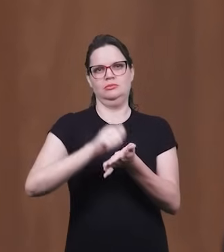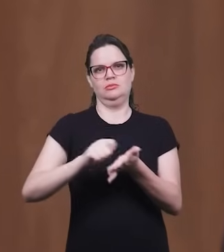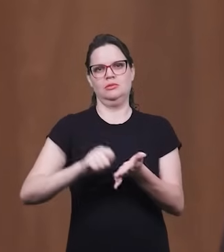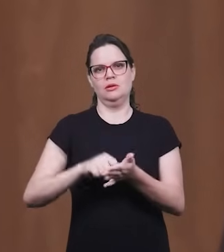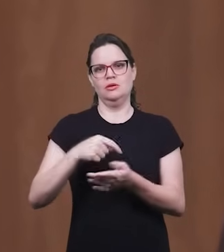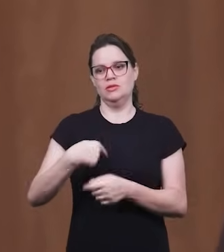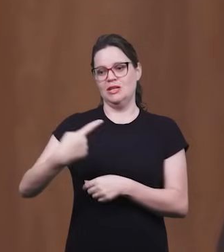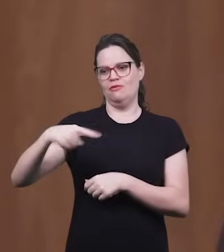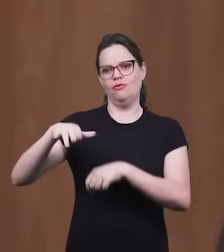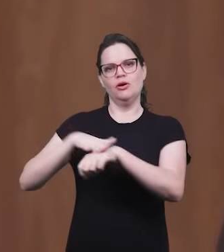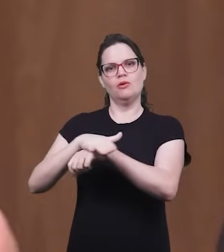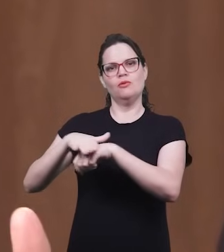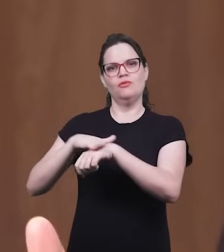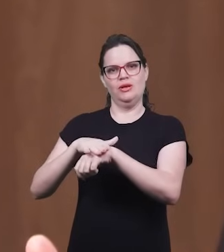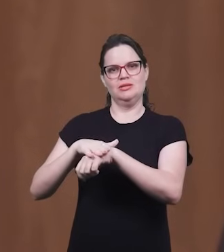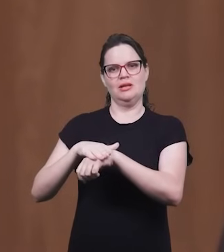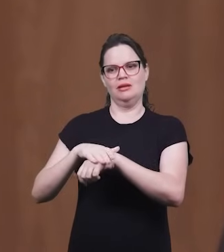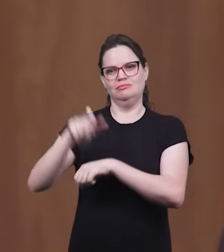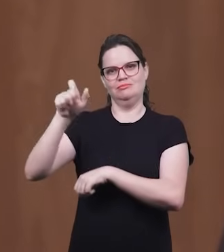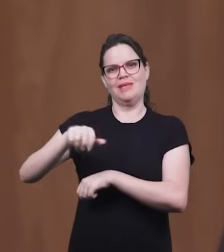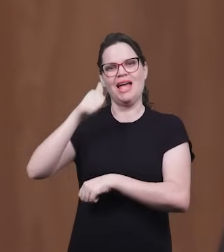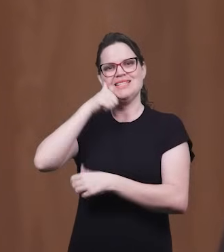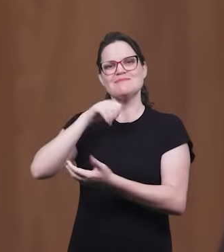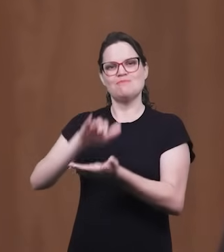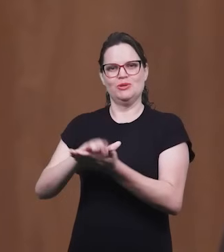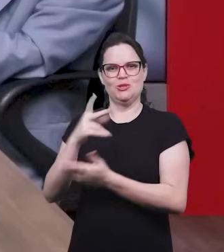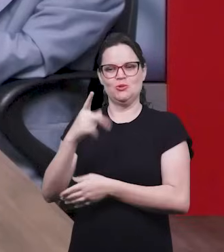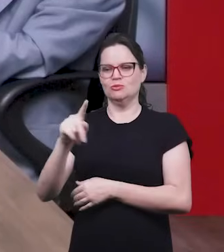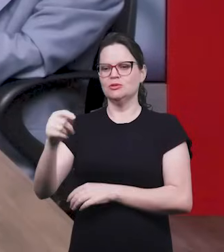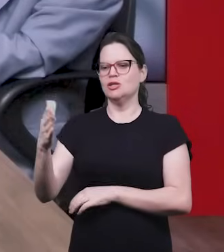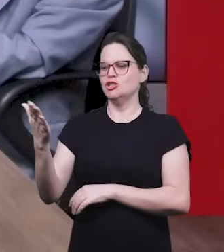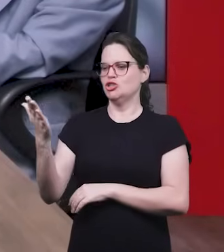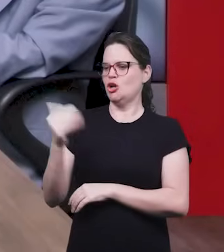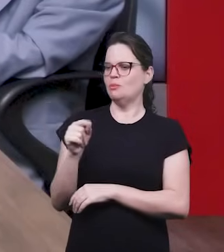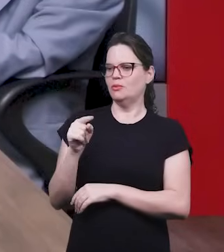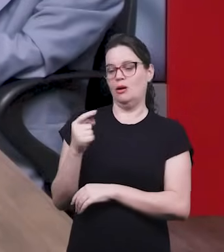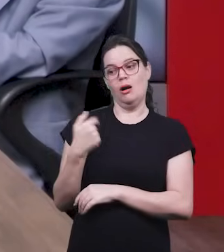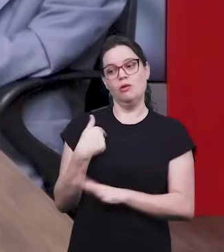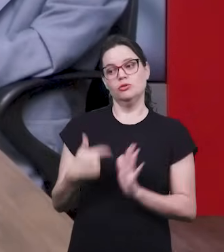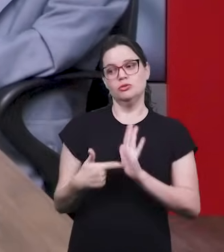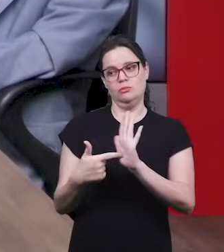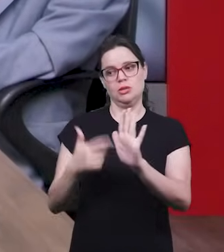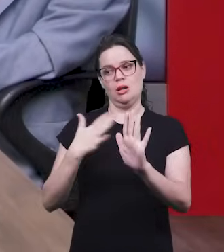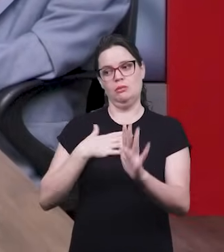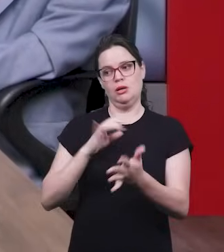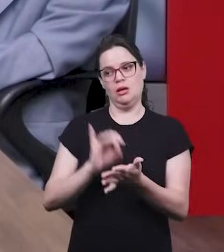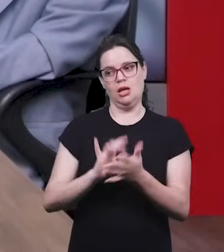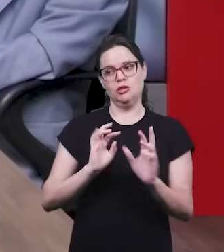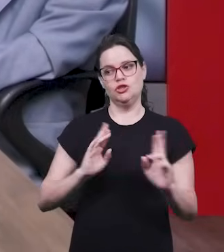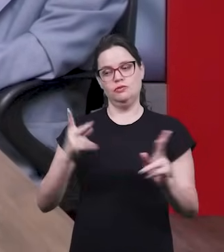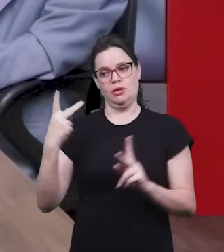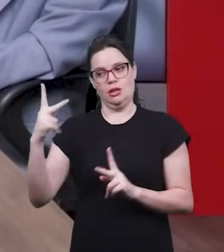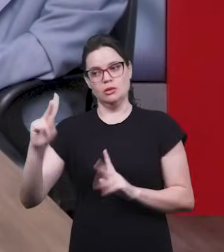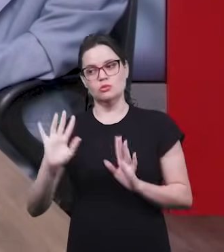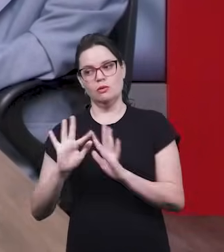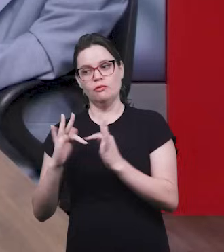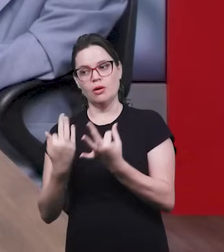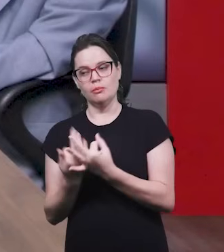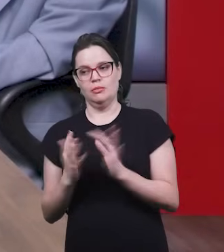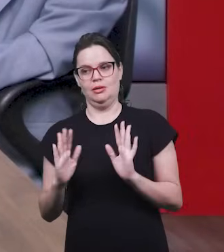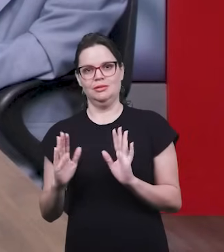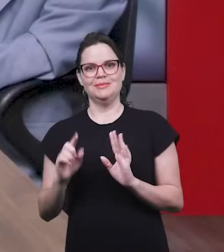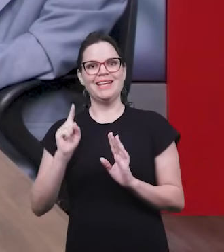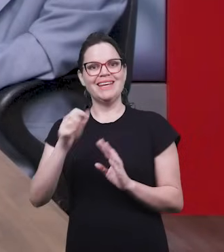com ela para mostrar a sua realidade, que era diferente da realidade dela. É. E a irmã Jurama, repleta